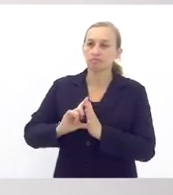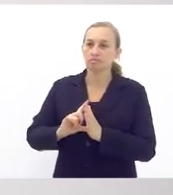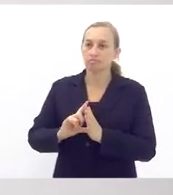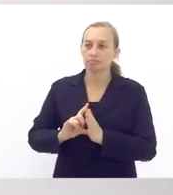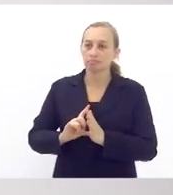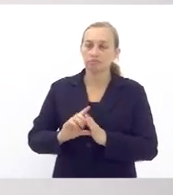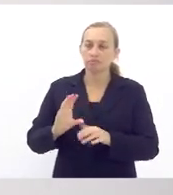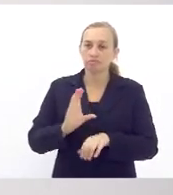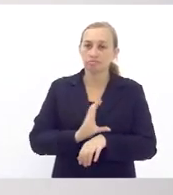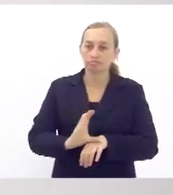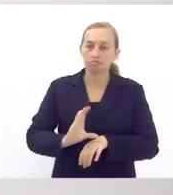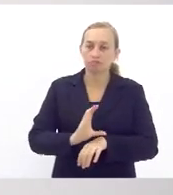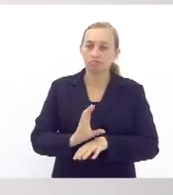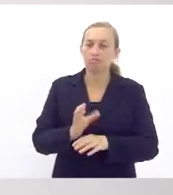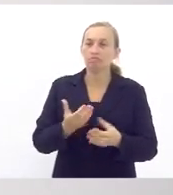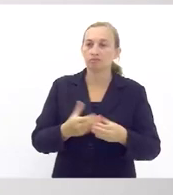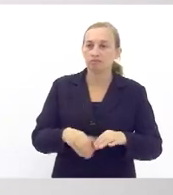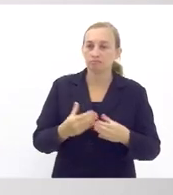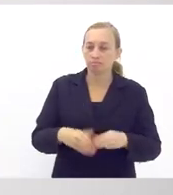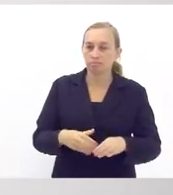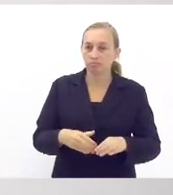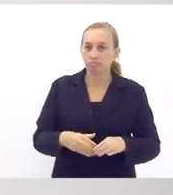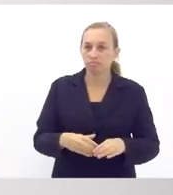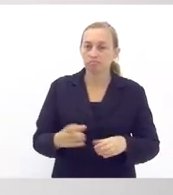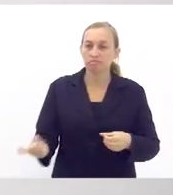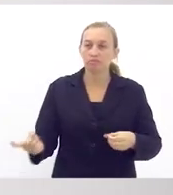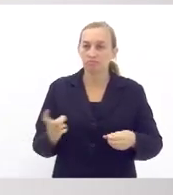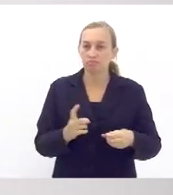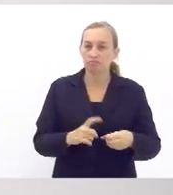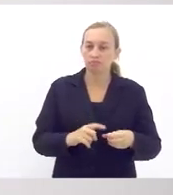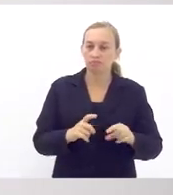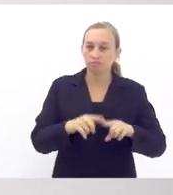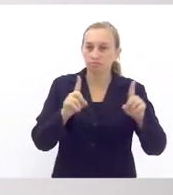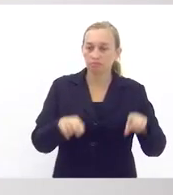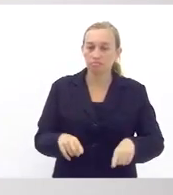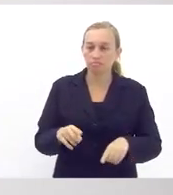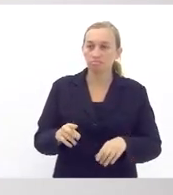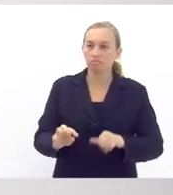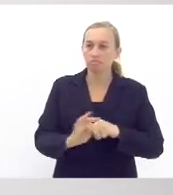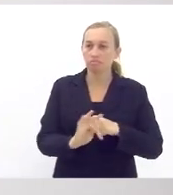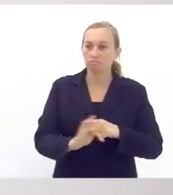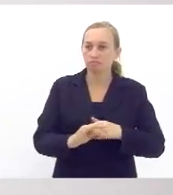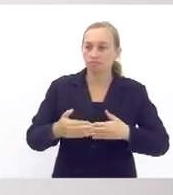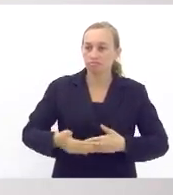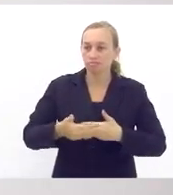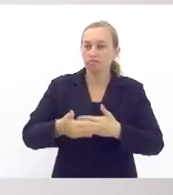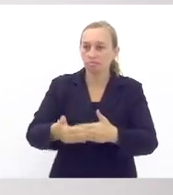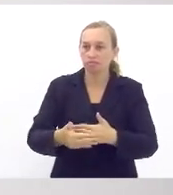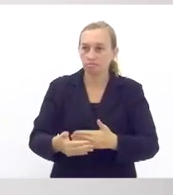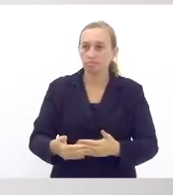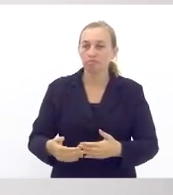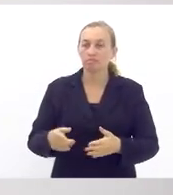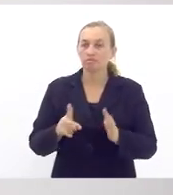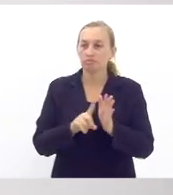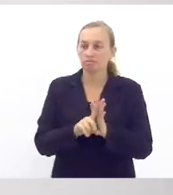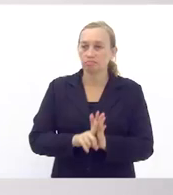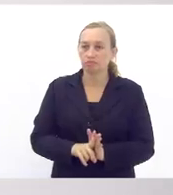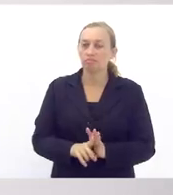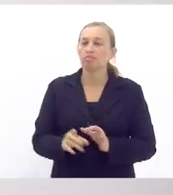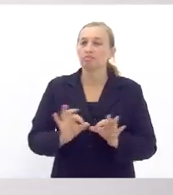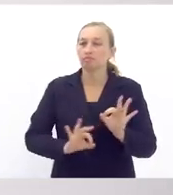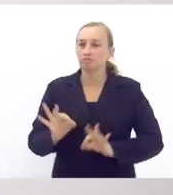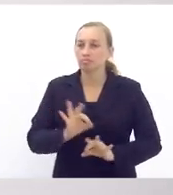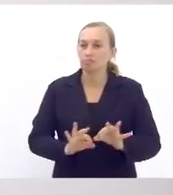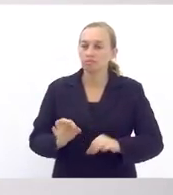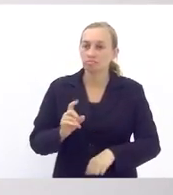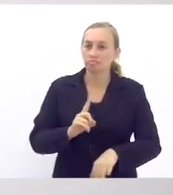concurso público para recomposição do quadro docente avançando nessa mesma perspectiva para revisão do plano de